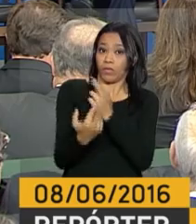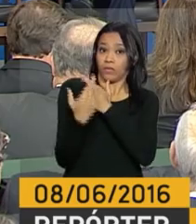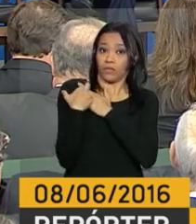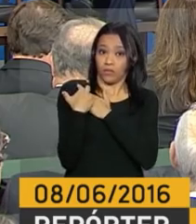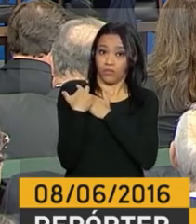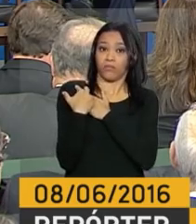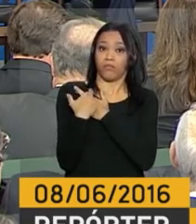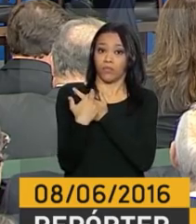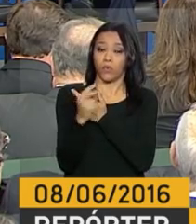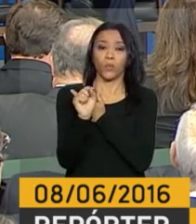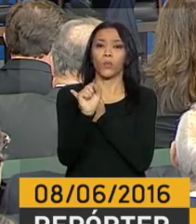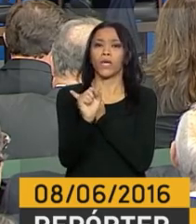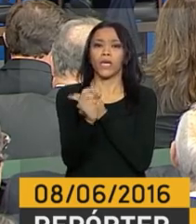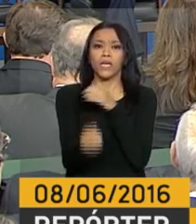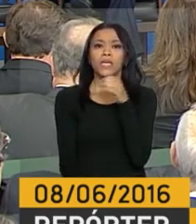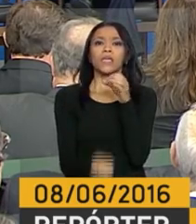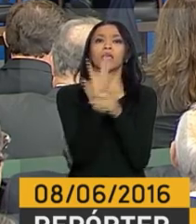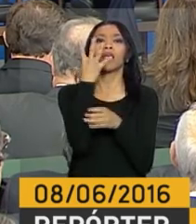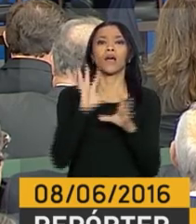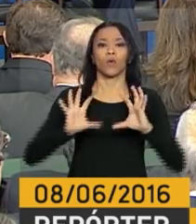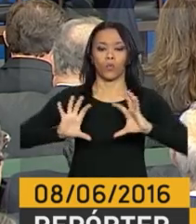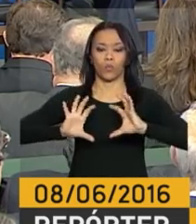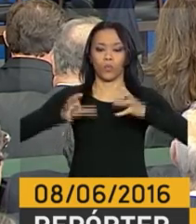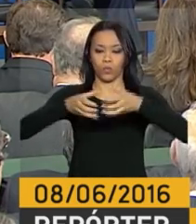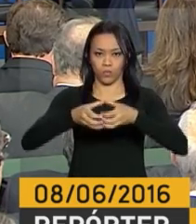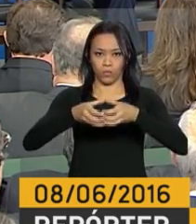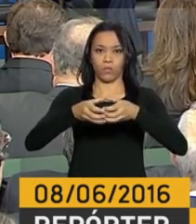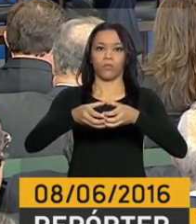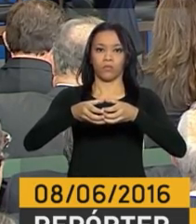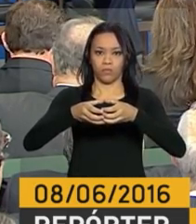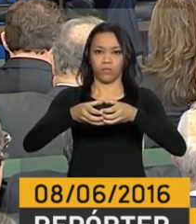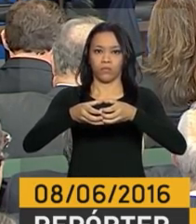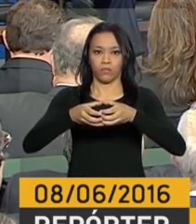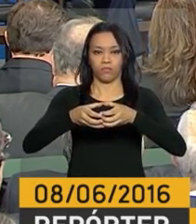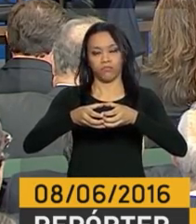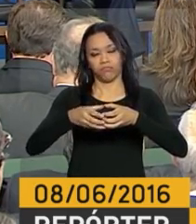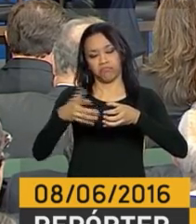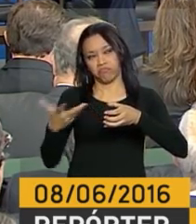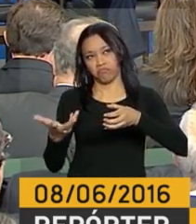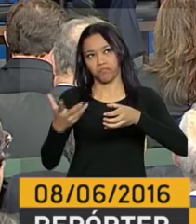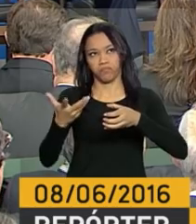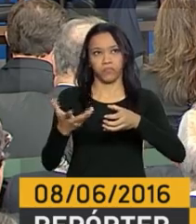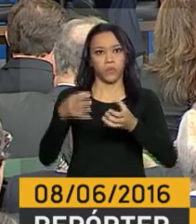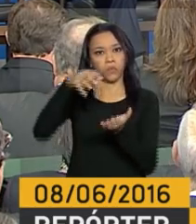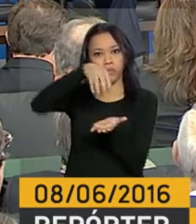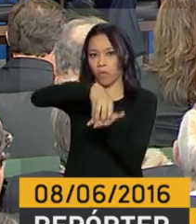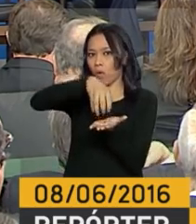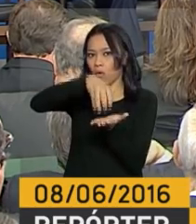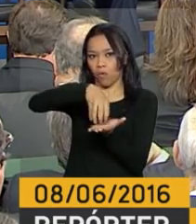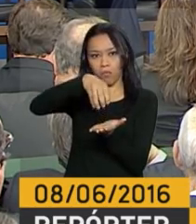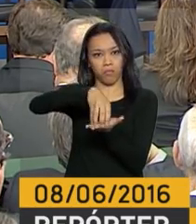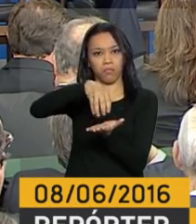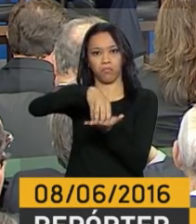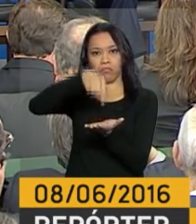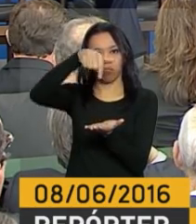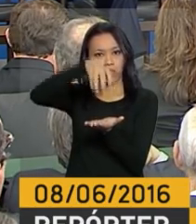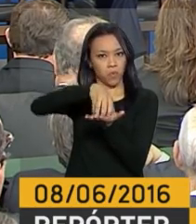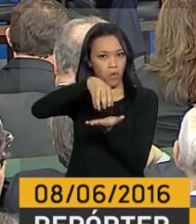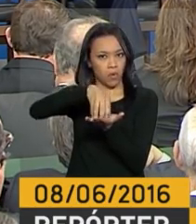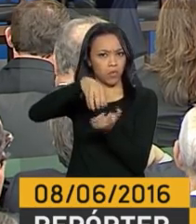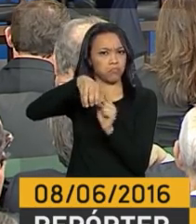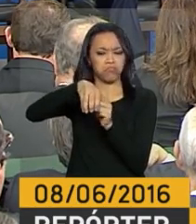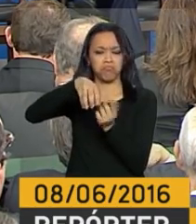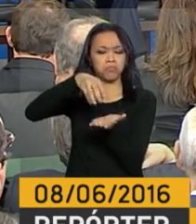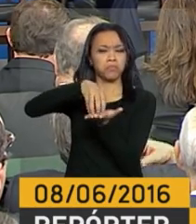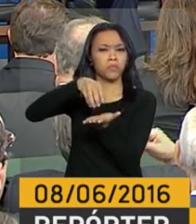de criar uma Força Tarefa um órgão muito enxuto